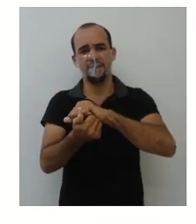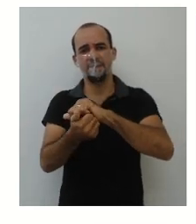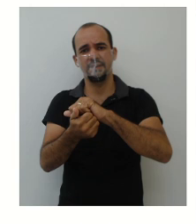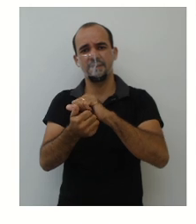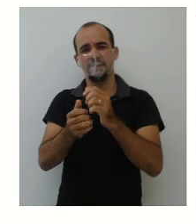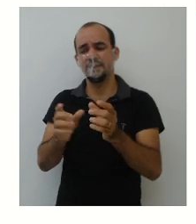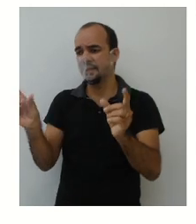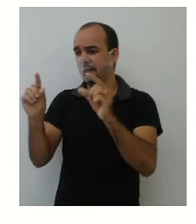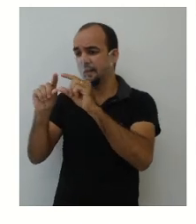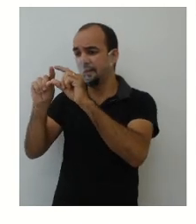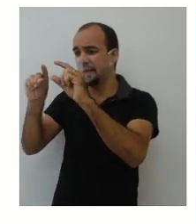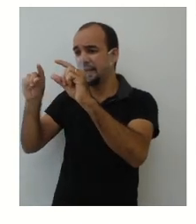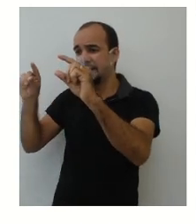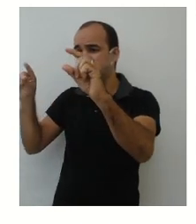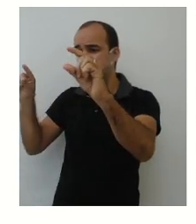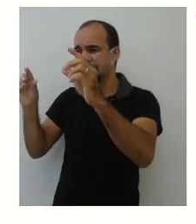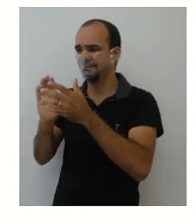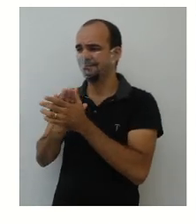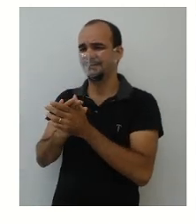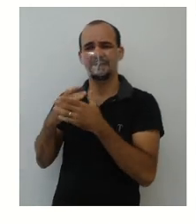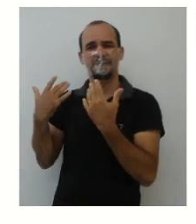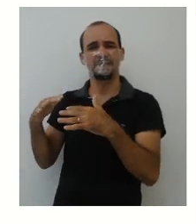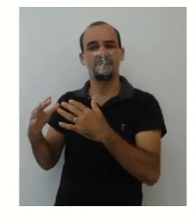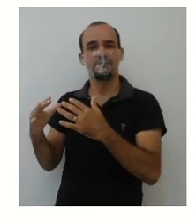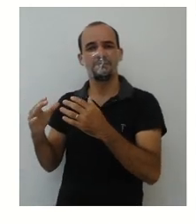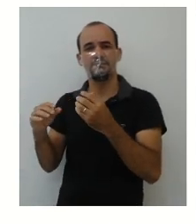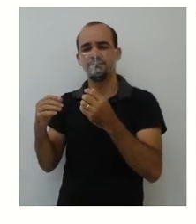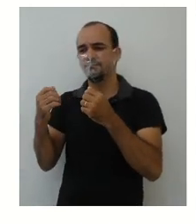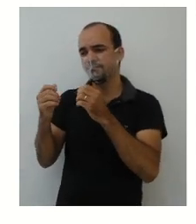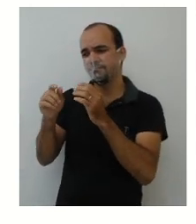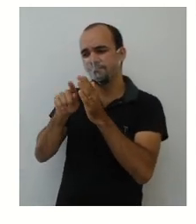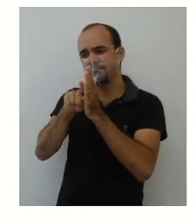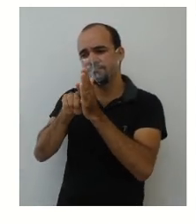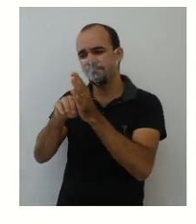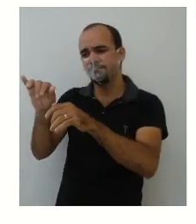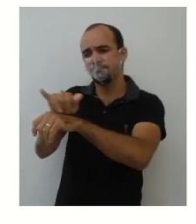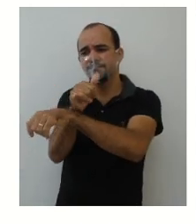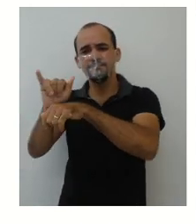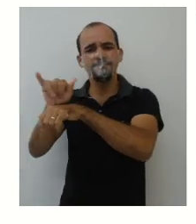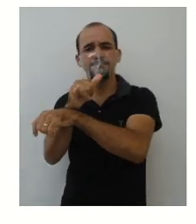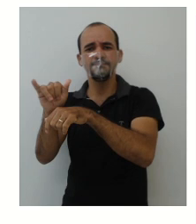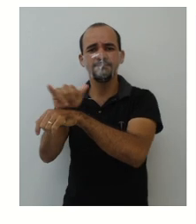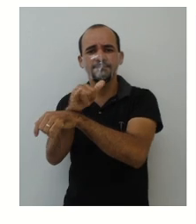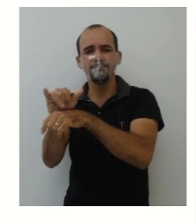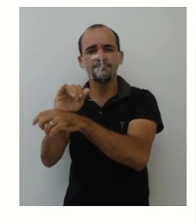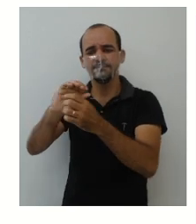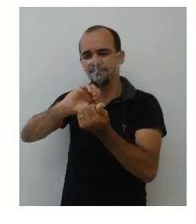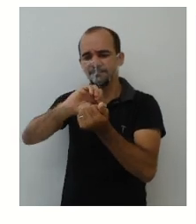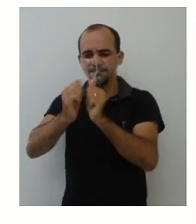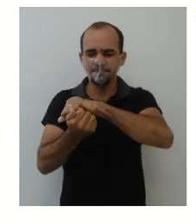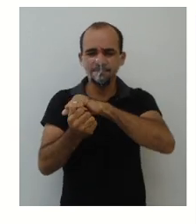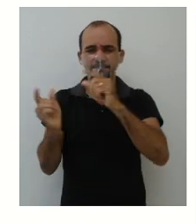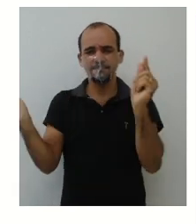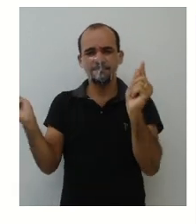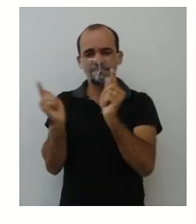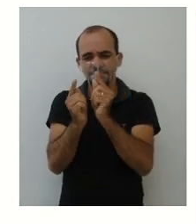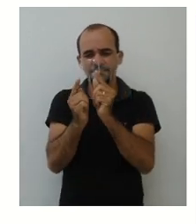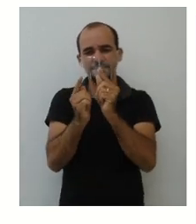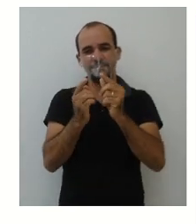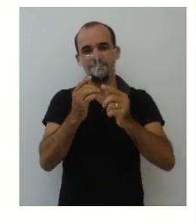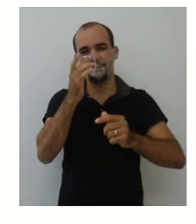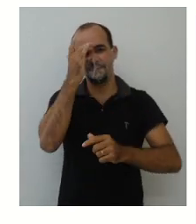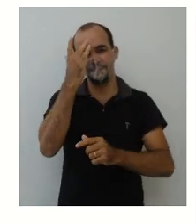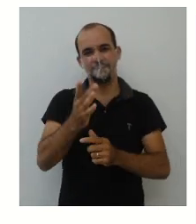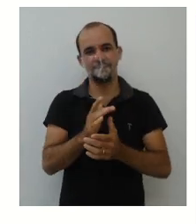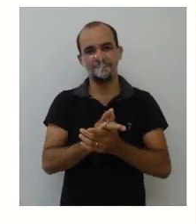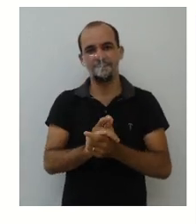tenta resumir, tenta enxugar da forma mais curta possível. No